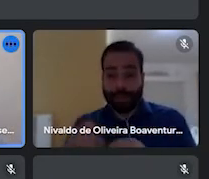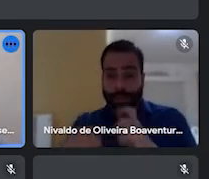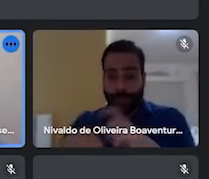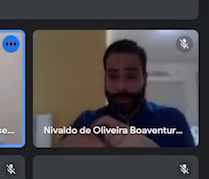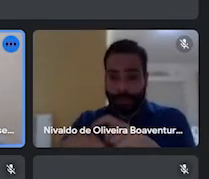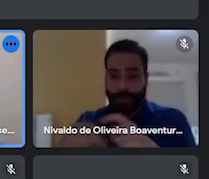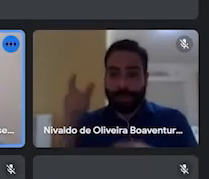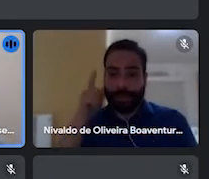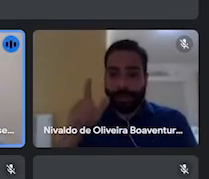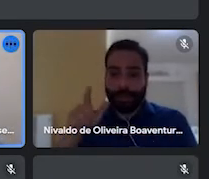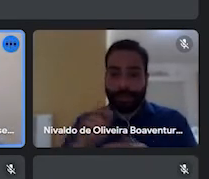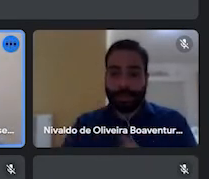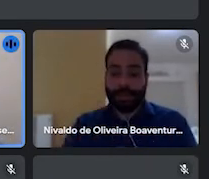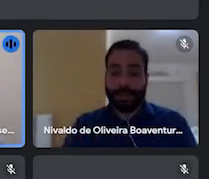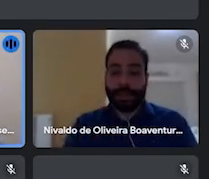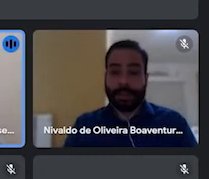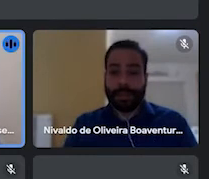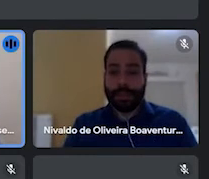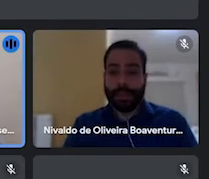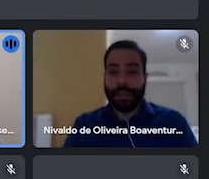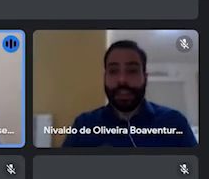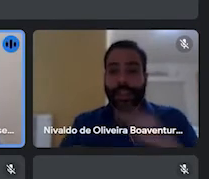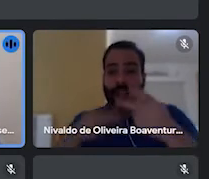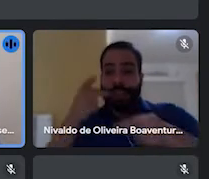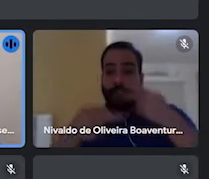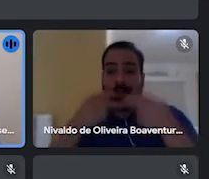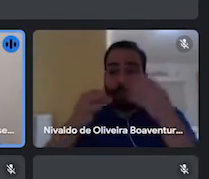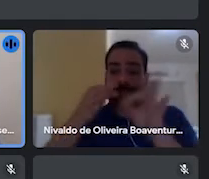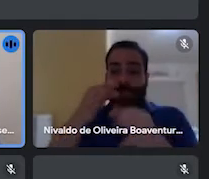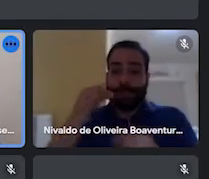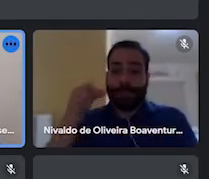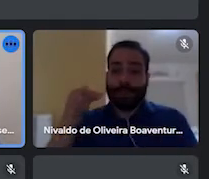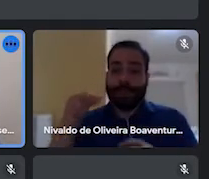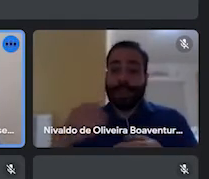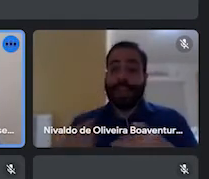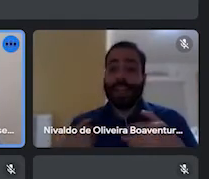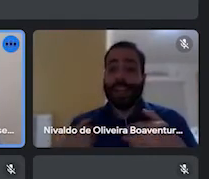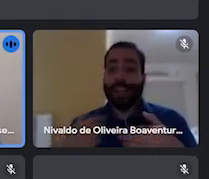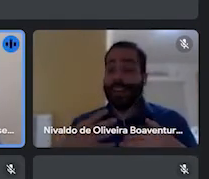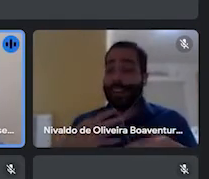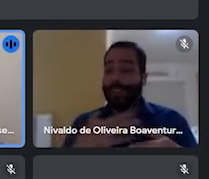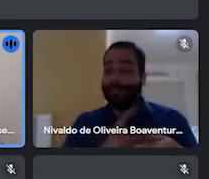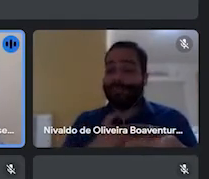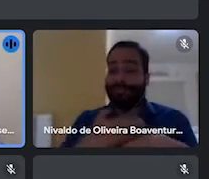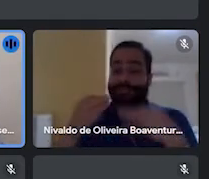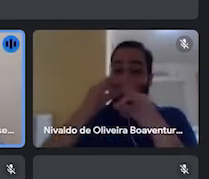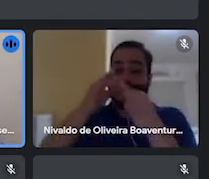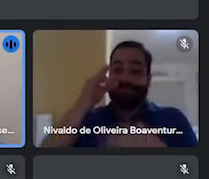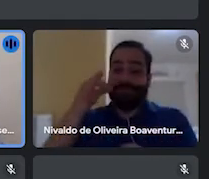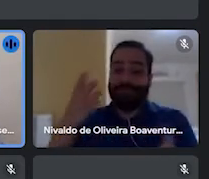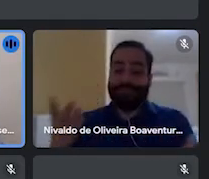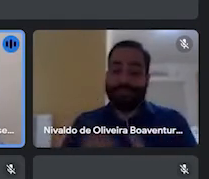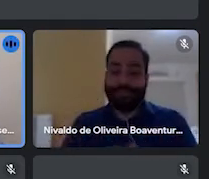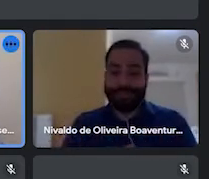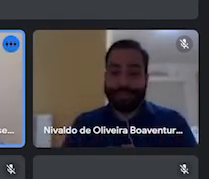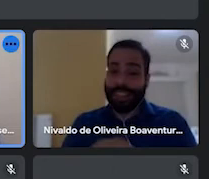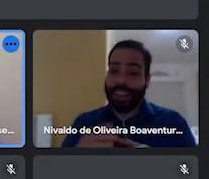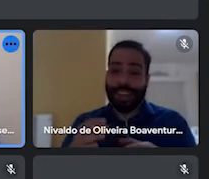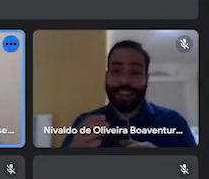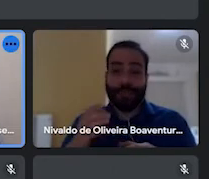porque eu vou falando, às vezes eu empolgo e falo muito. Então, pelo jeito, não vai